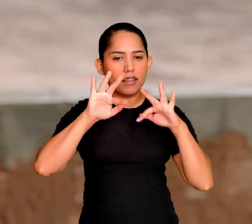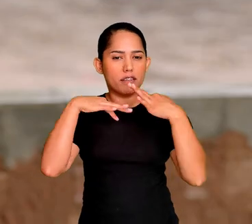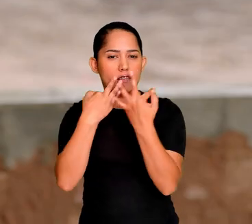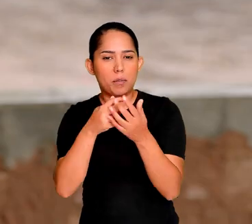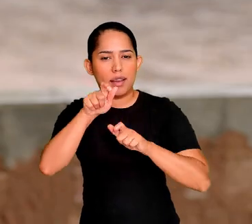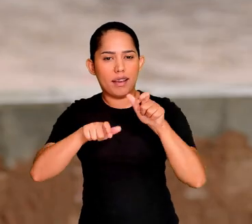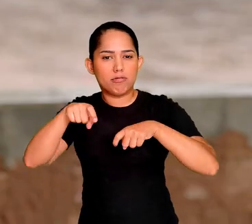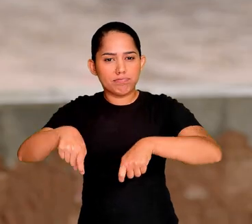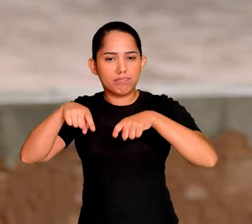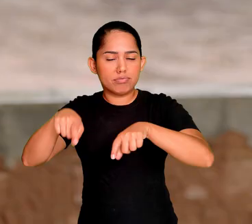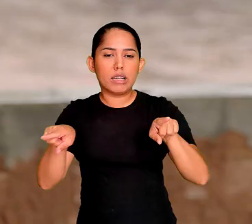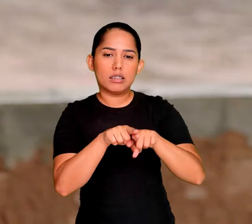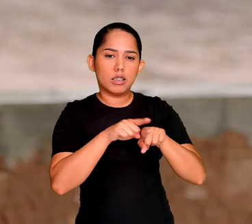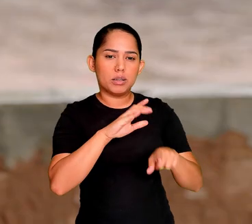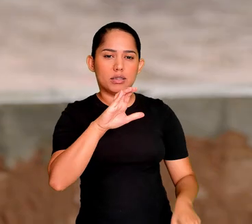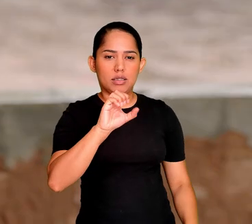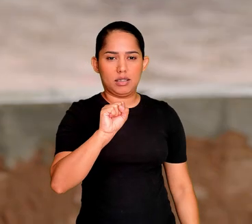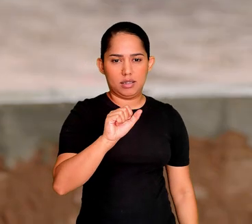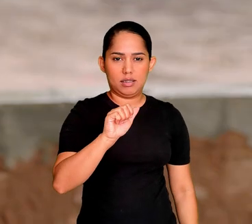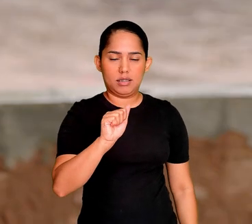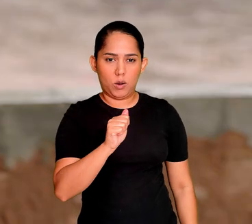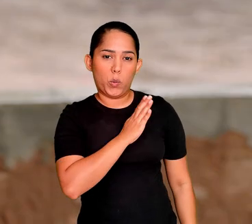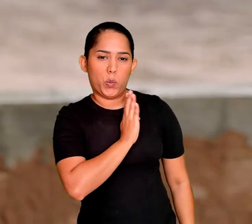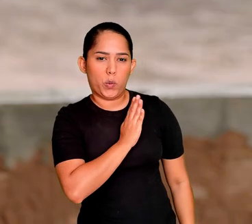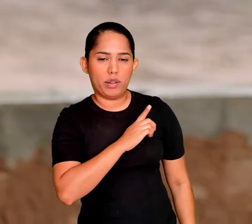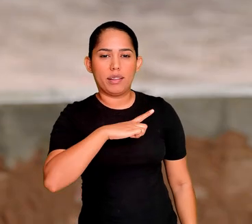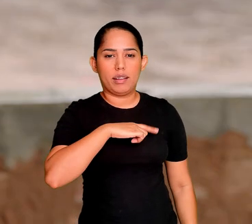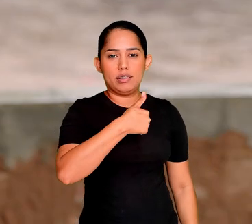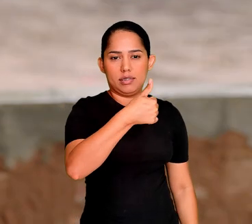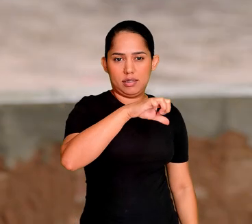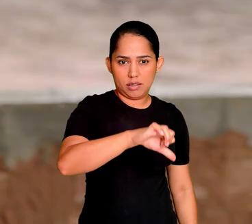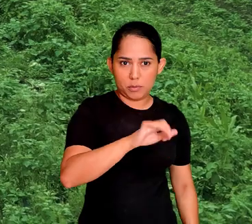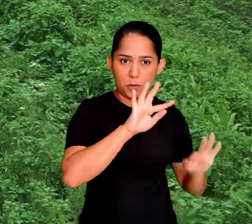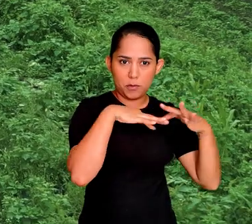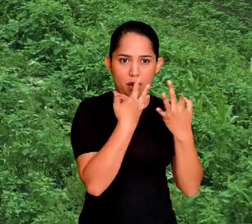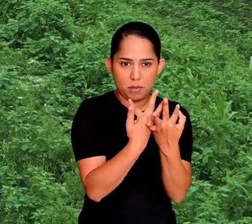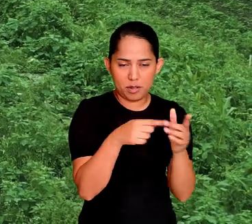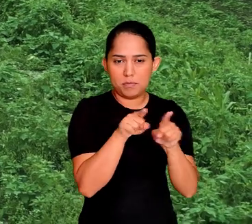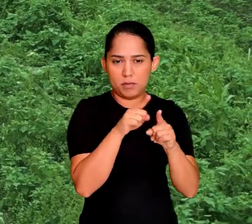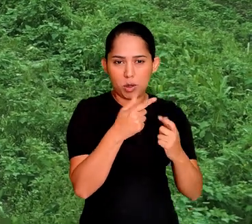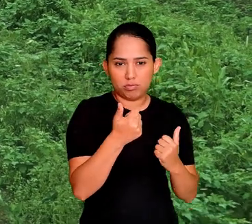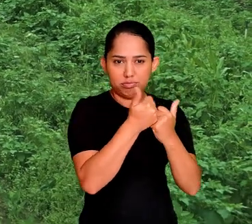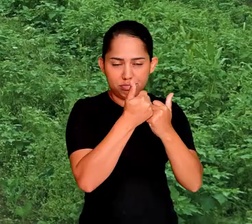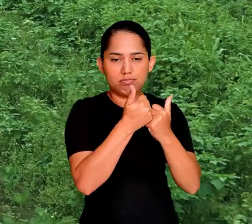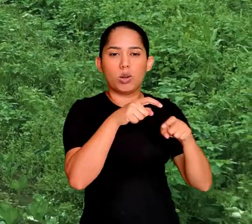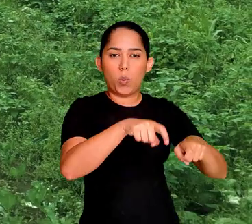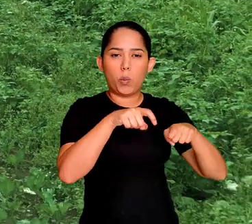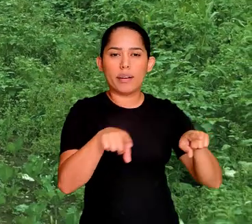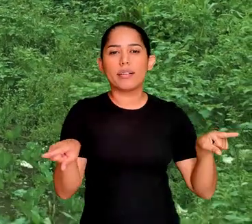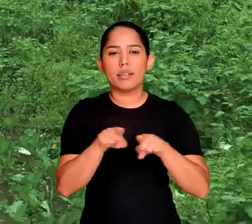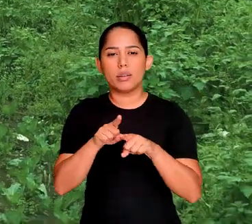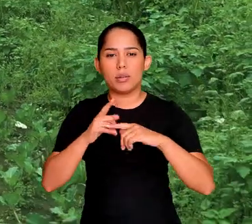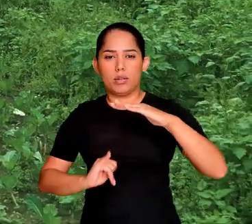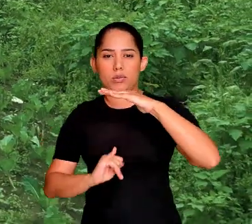e tem a CSA Coração, que tem 19 famílias coagricultoras também. E temos também construído juntos